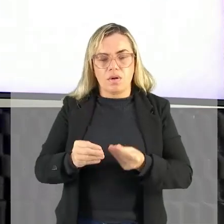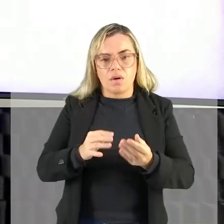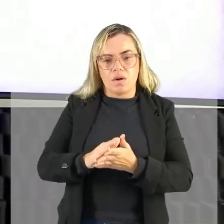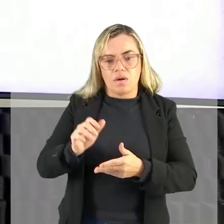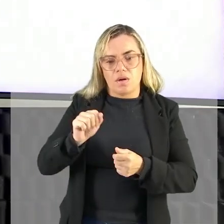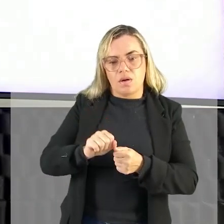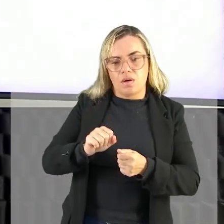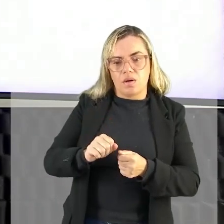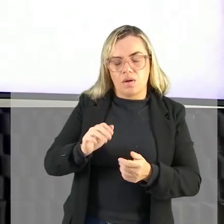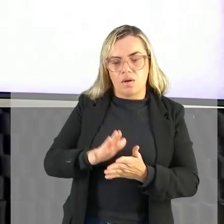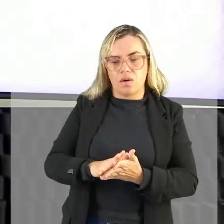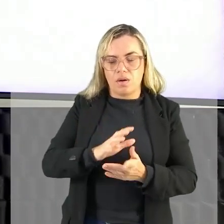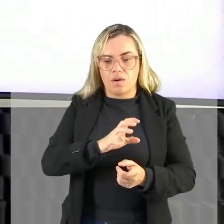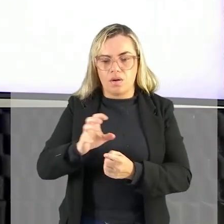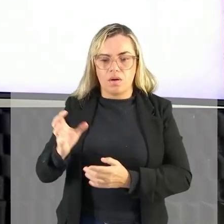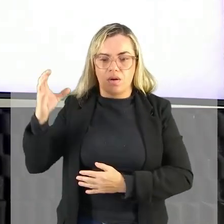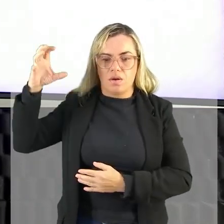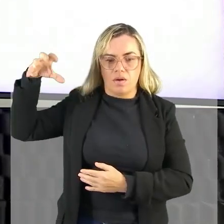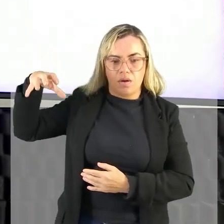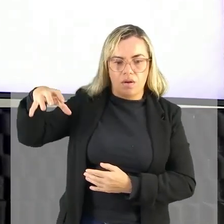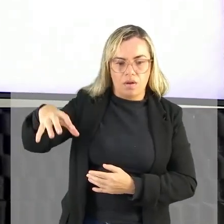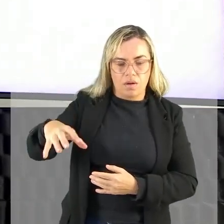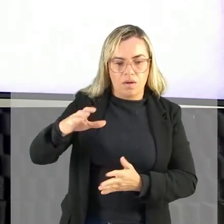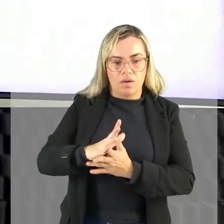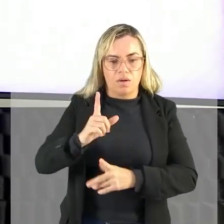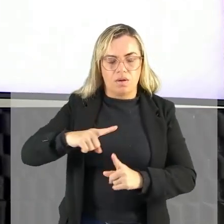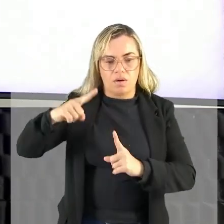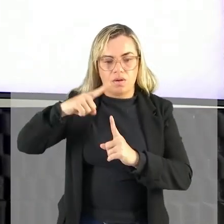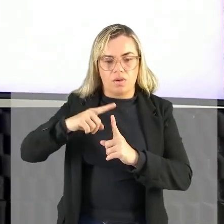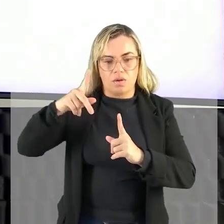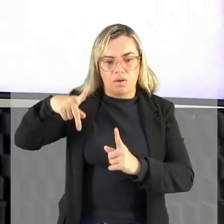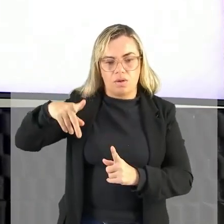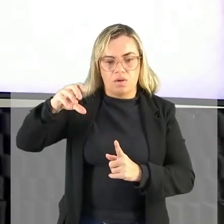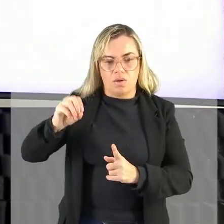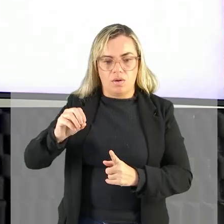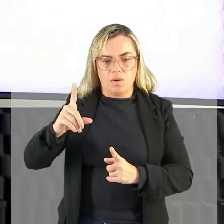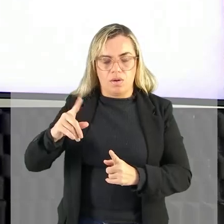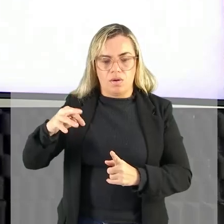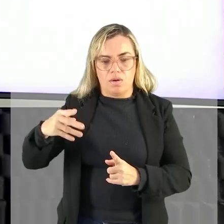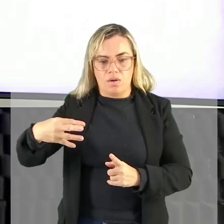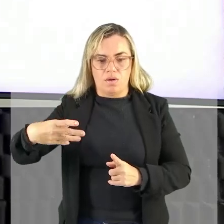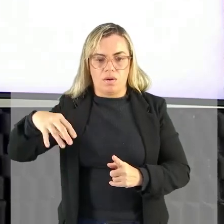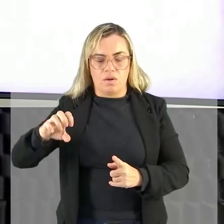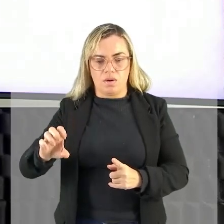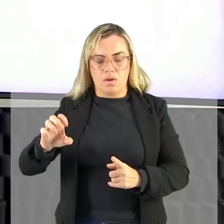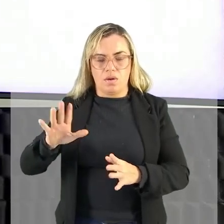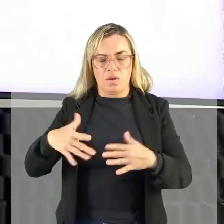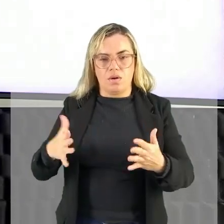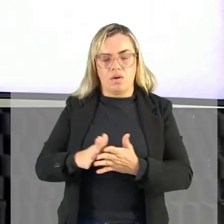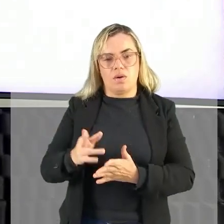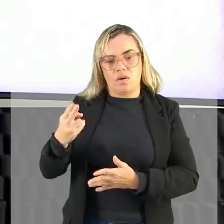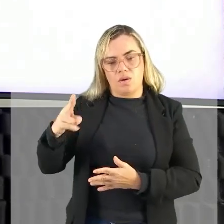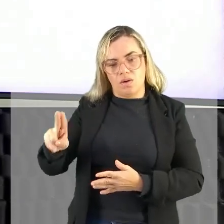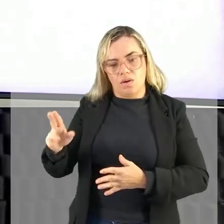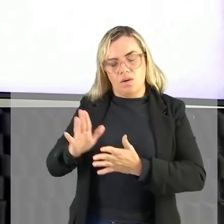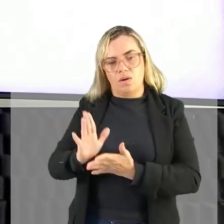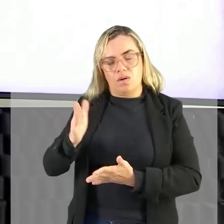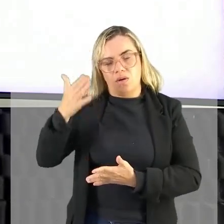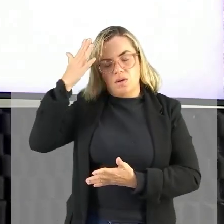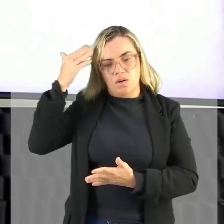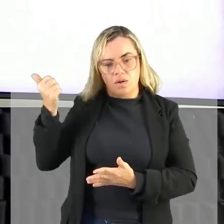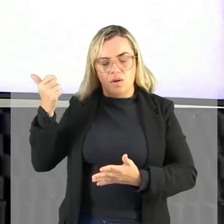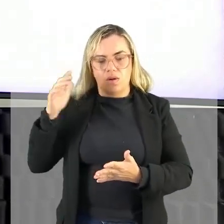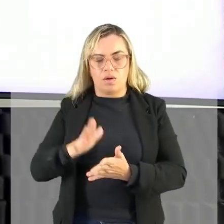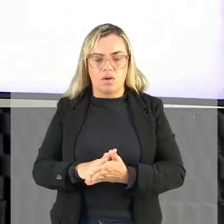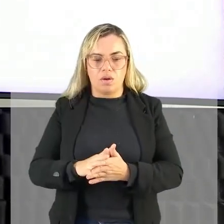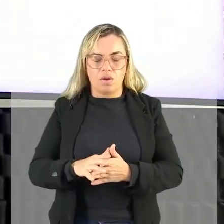reação efetuada por uma enzima do tipo polimerase. Olha só. Então, pelo nome da enzima, a gente já sabe qual é o